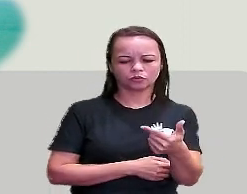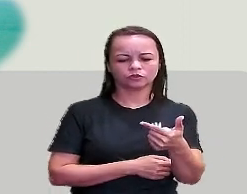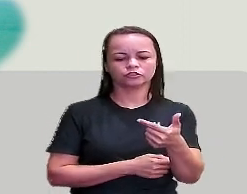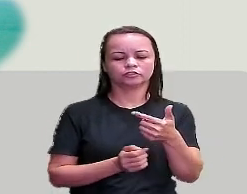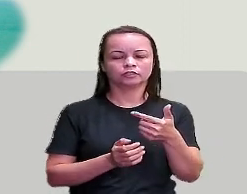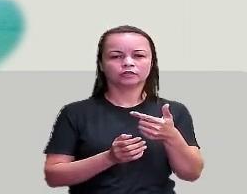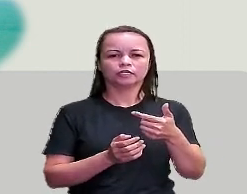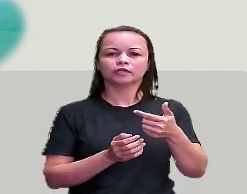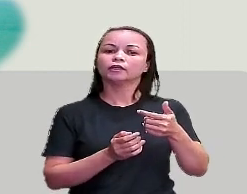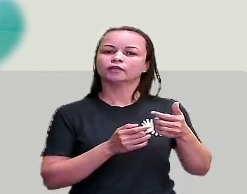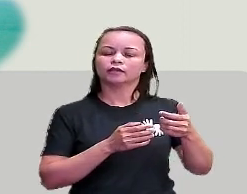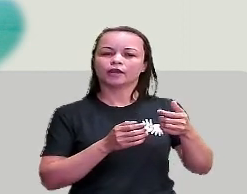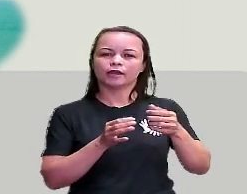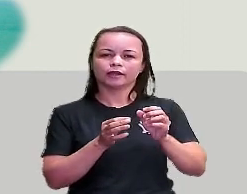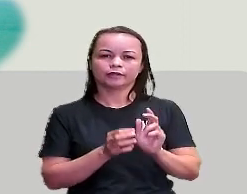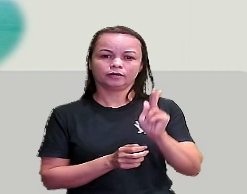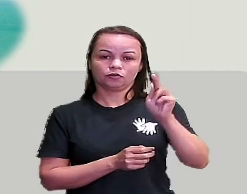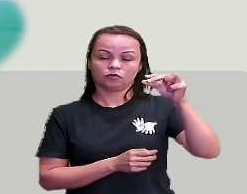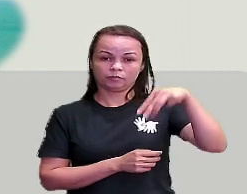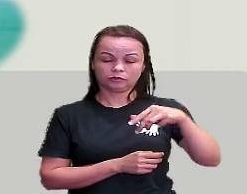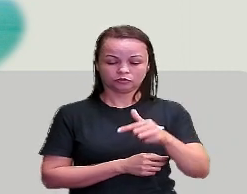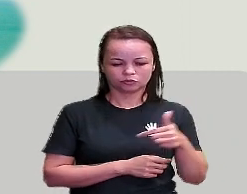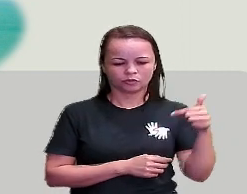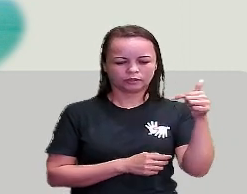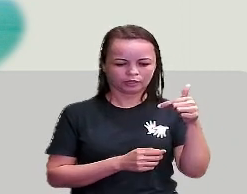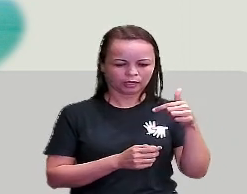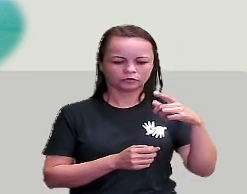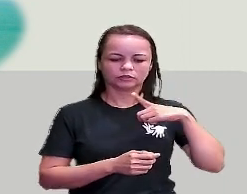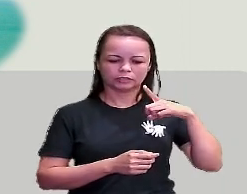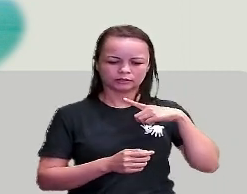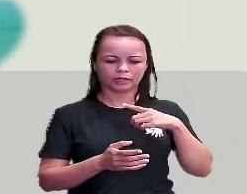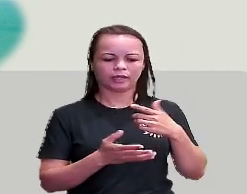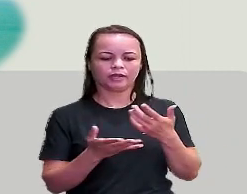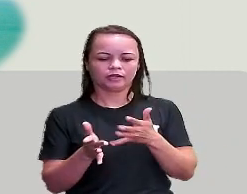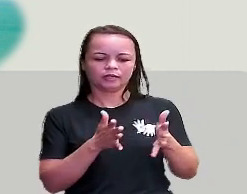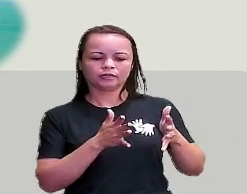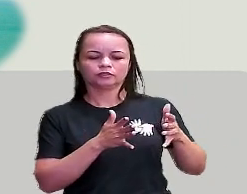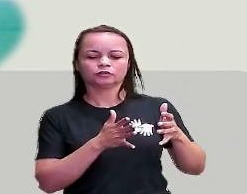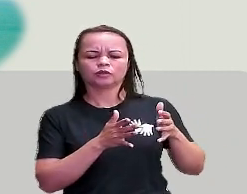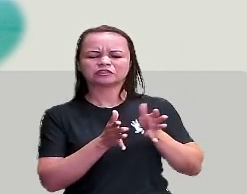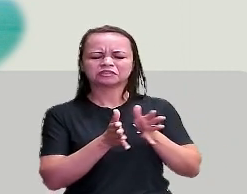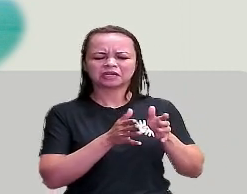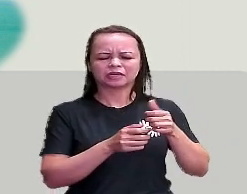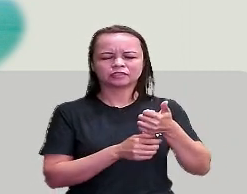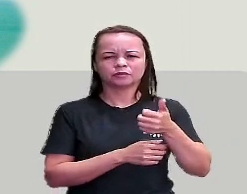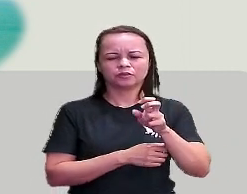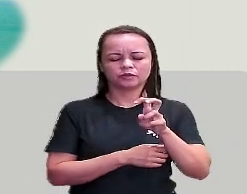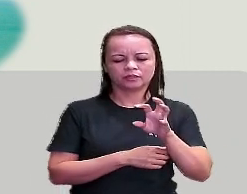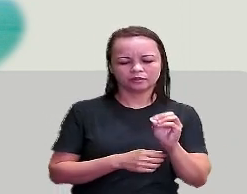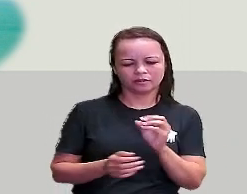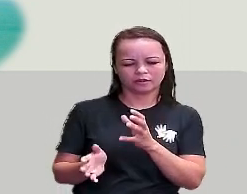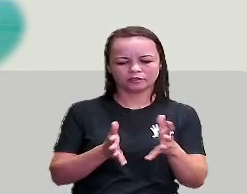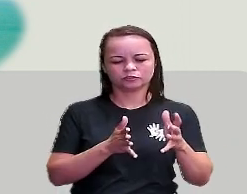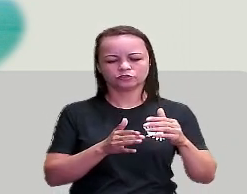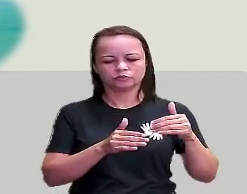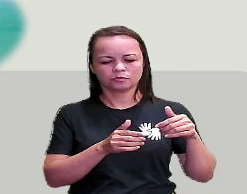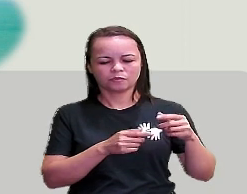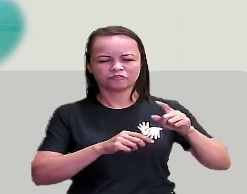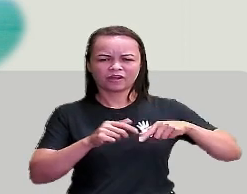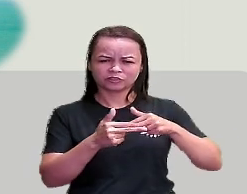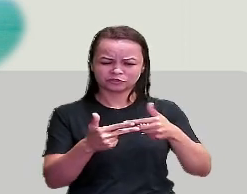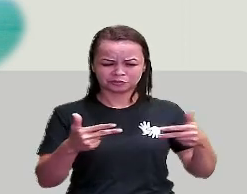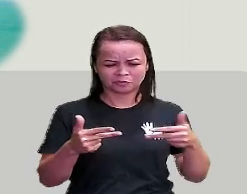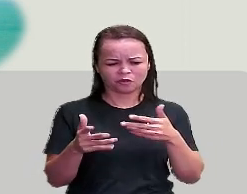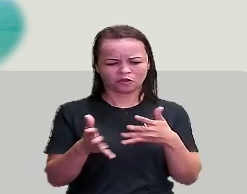de 1.500 imóveis, entre edifícios coloniais do século XVI, repare quando foi feitas essas construções,